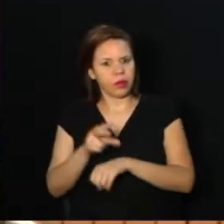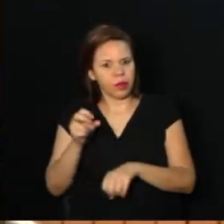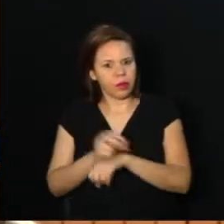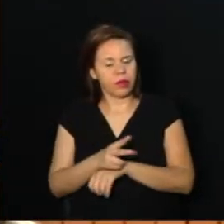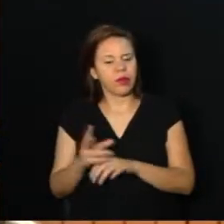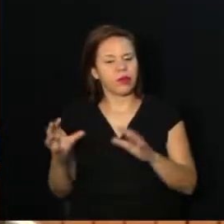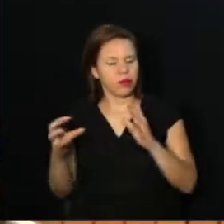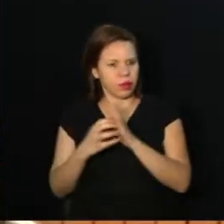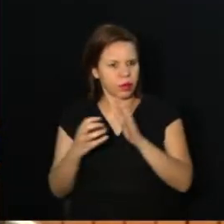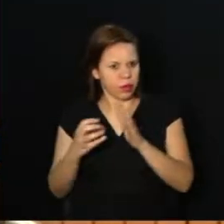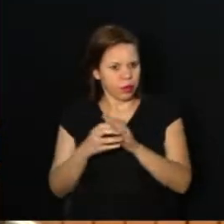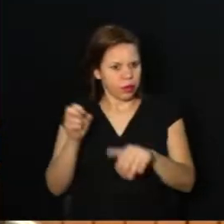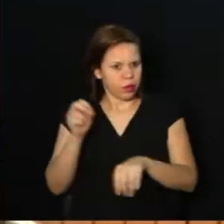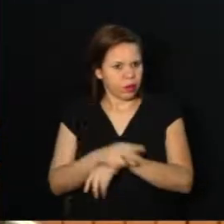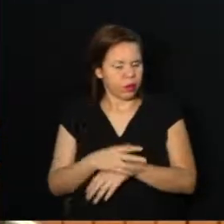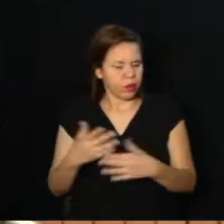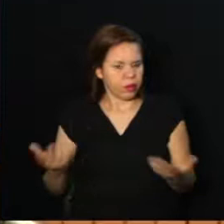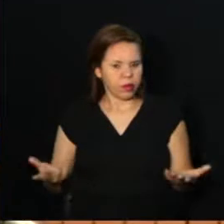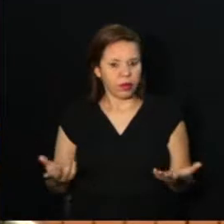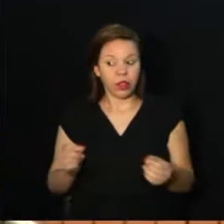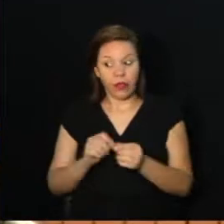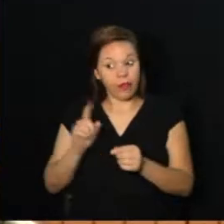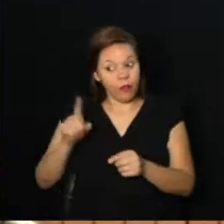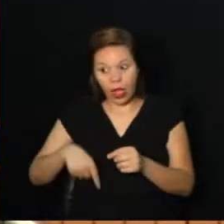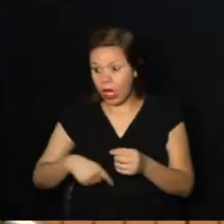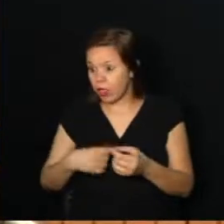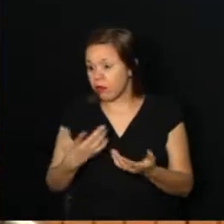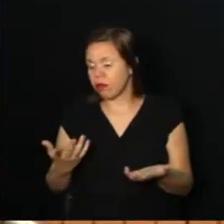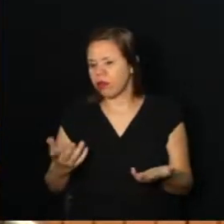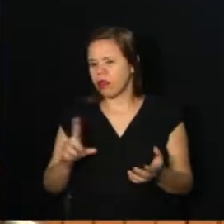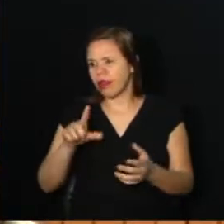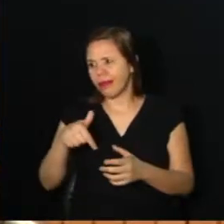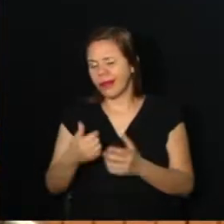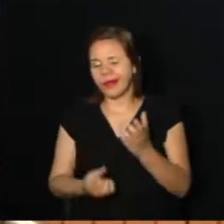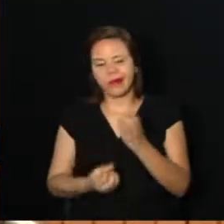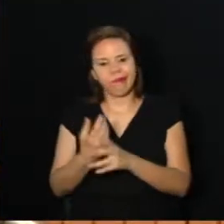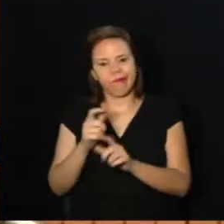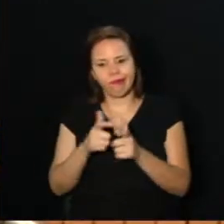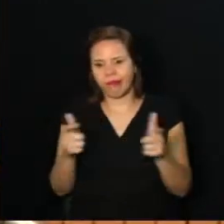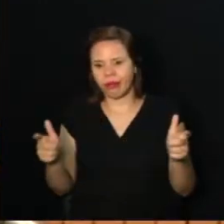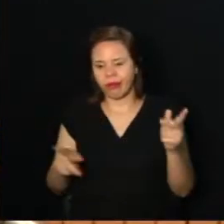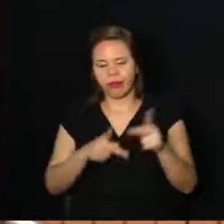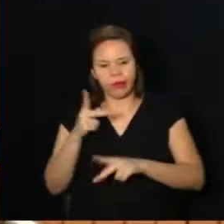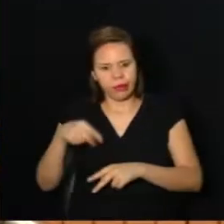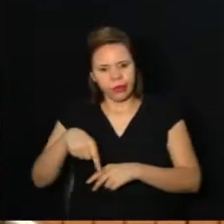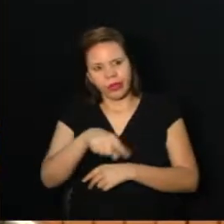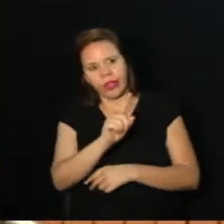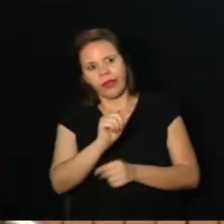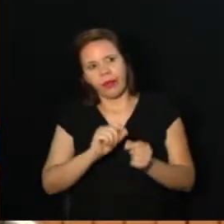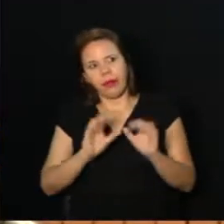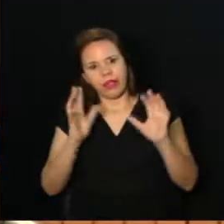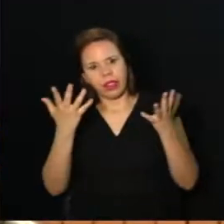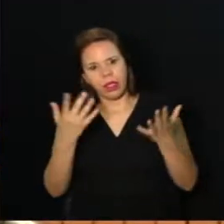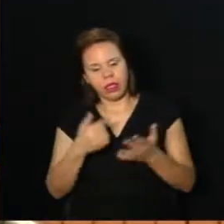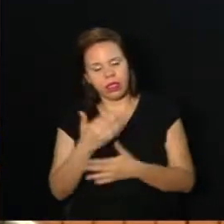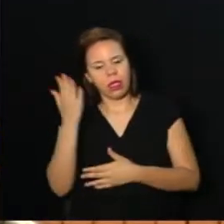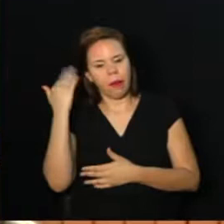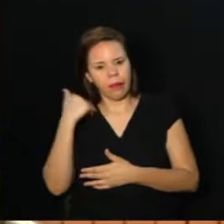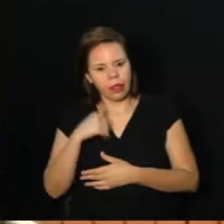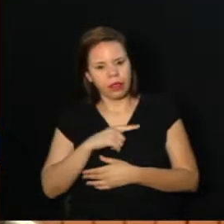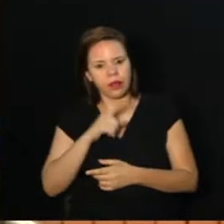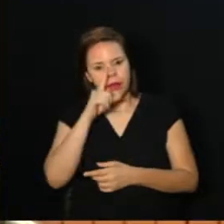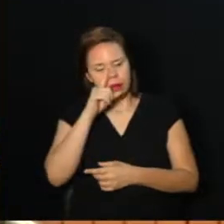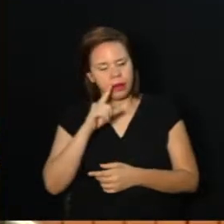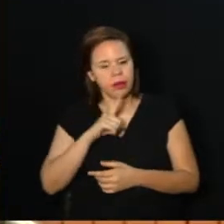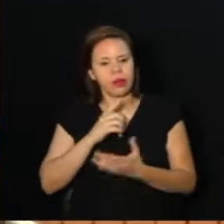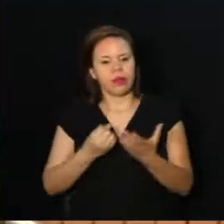do vírus da AIDS, para que não façam isso. E cresce o número de pessoas sabendo, já vão para o evento sabendo do risco